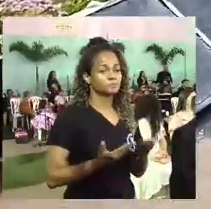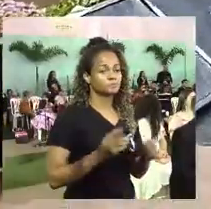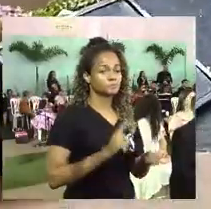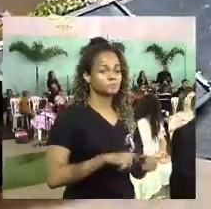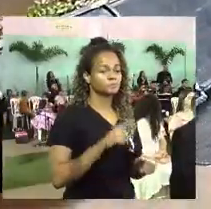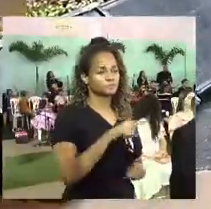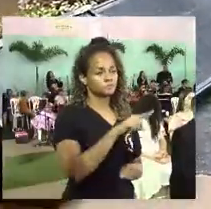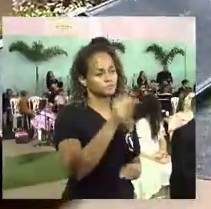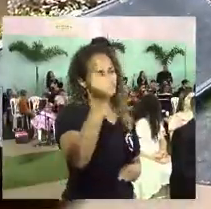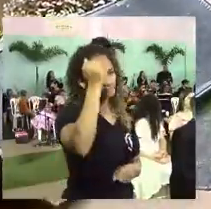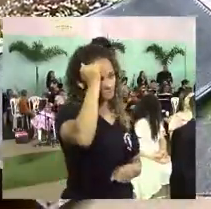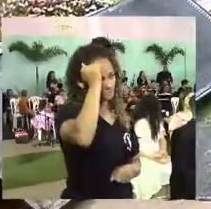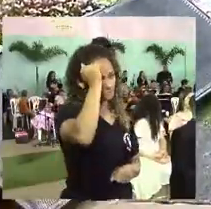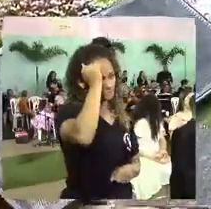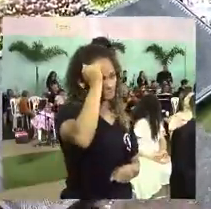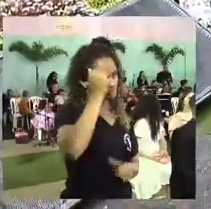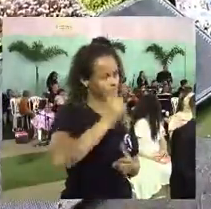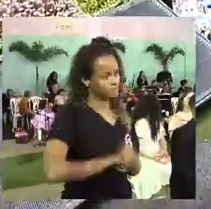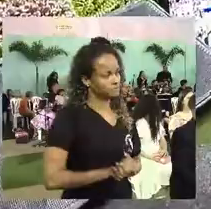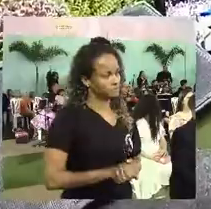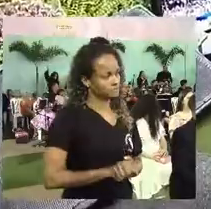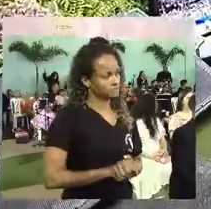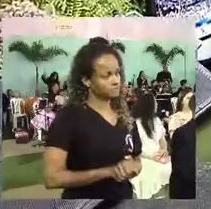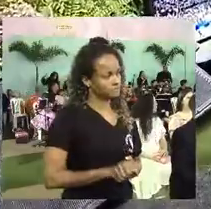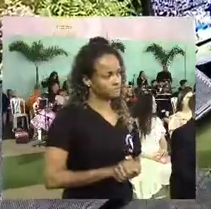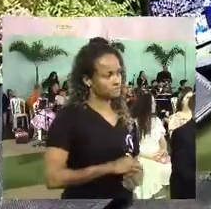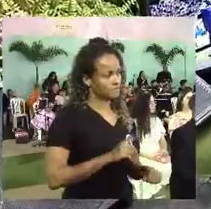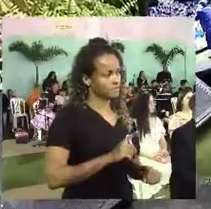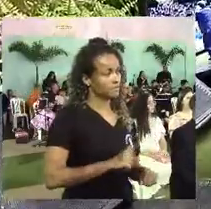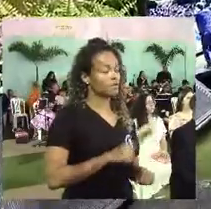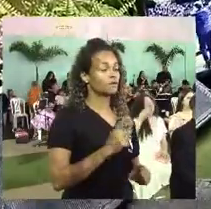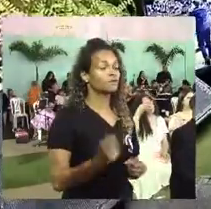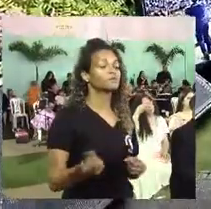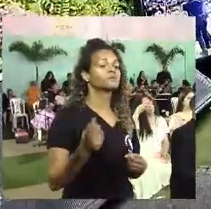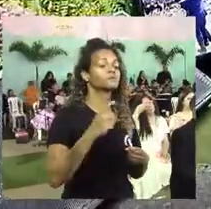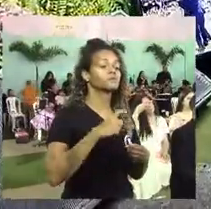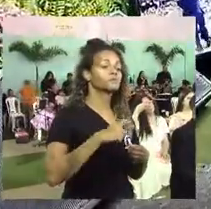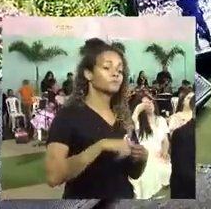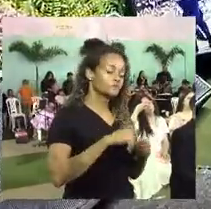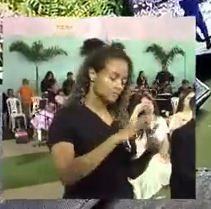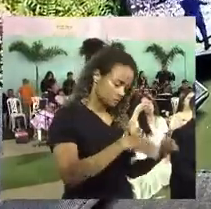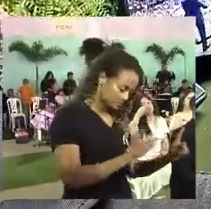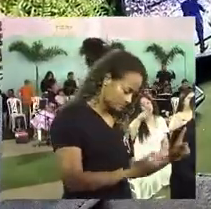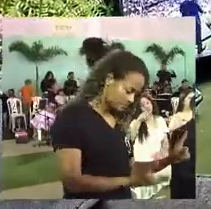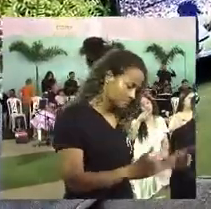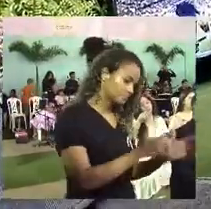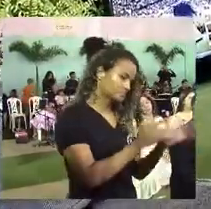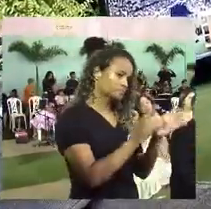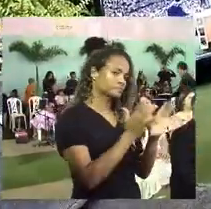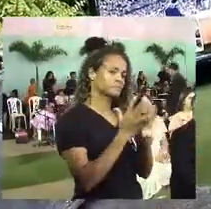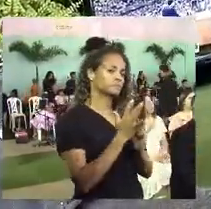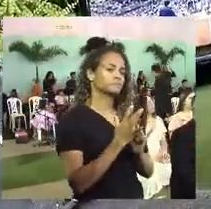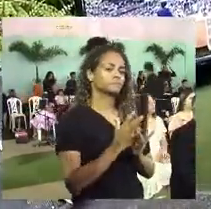você se arrepender dos seus pecados é hora de voltar-se para Jesus Cristo